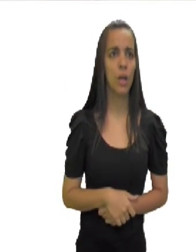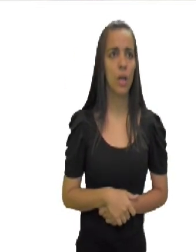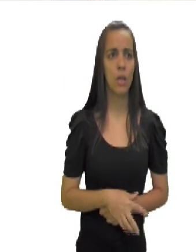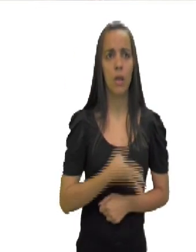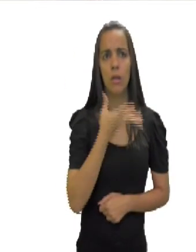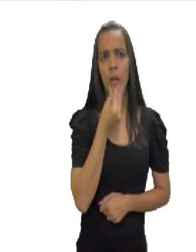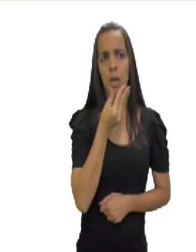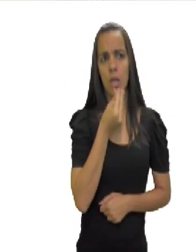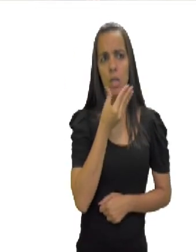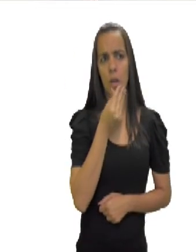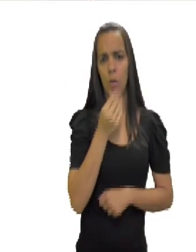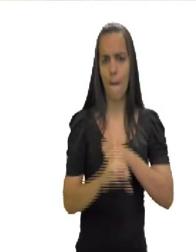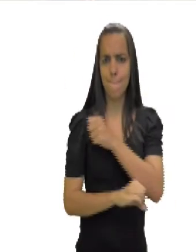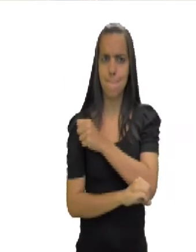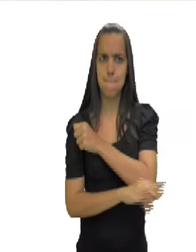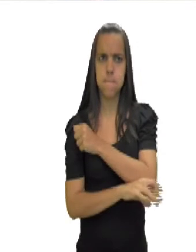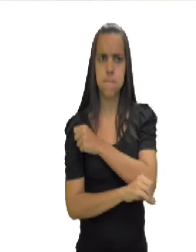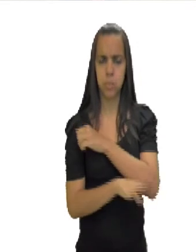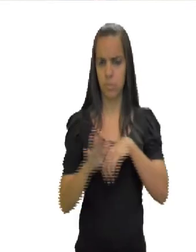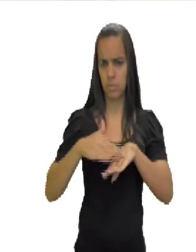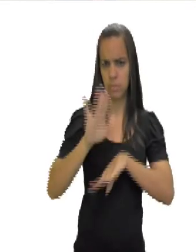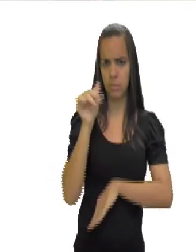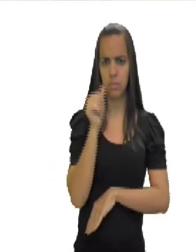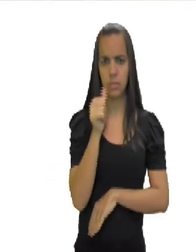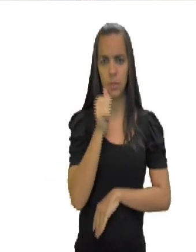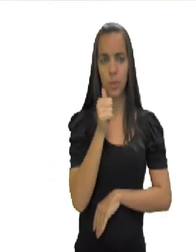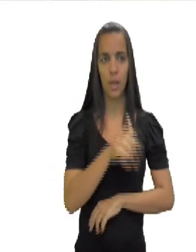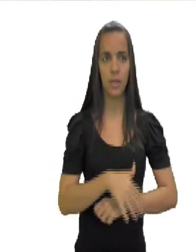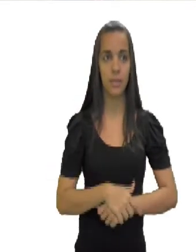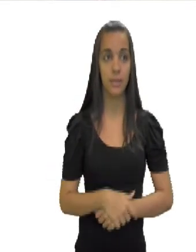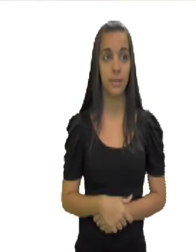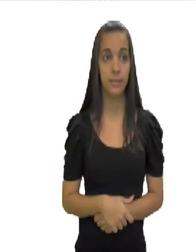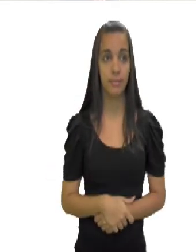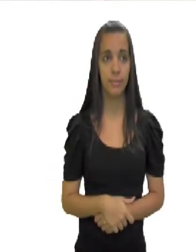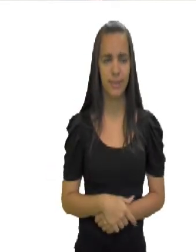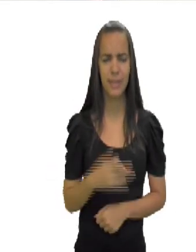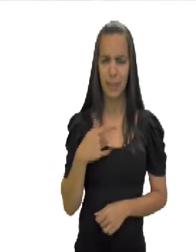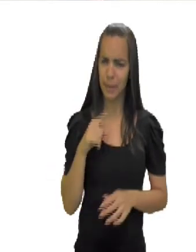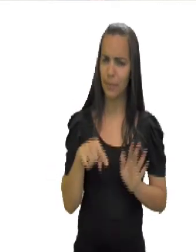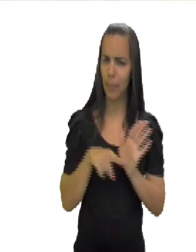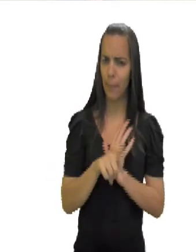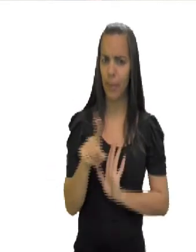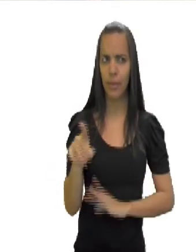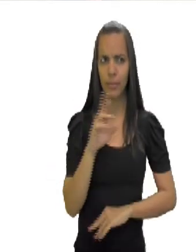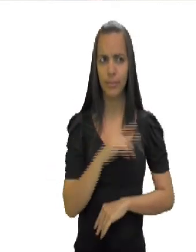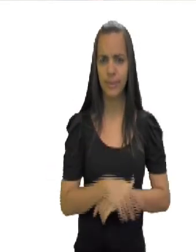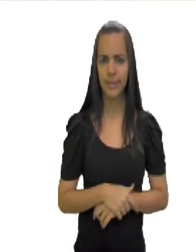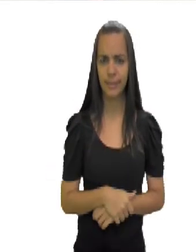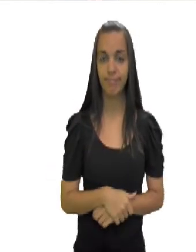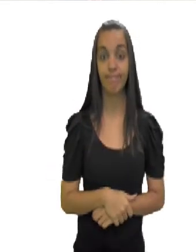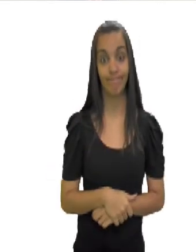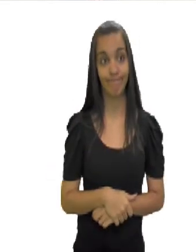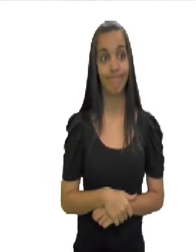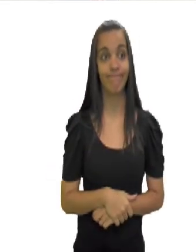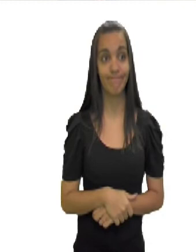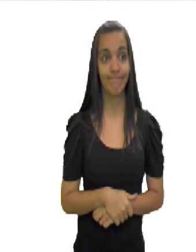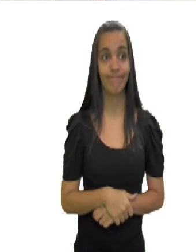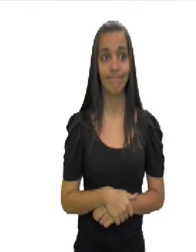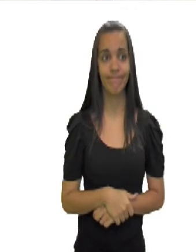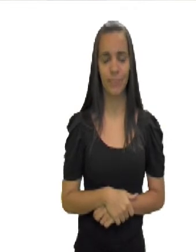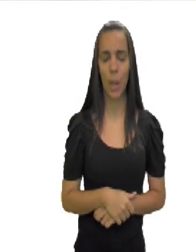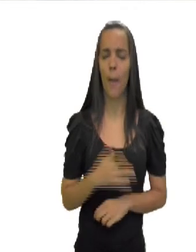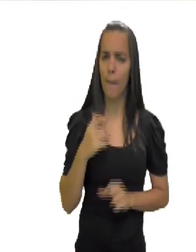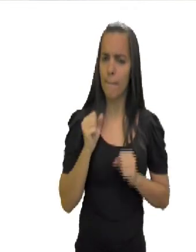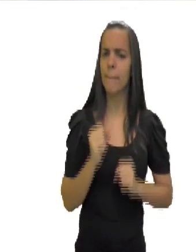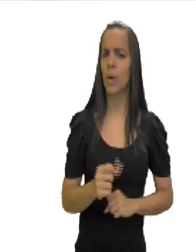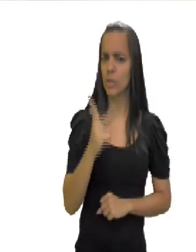Os homens soltam mais puns do que as mulheres? Eis a pergunta que não quer calar, né? Pode até